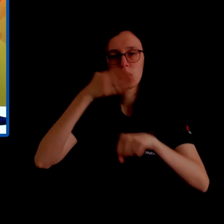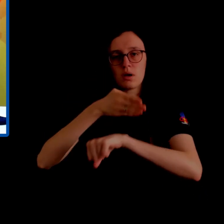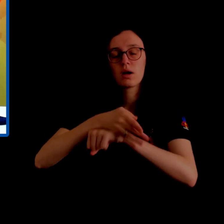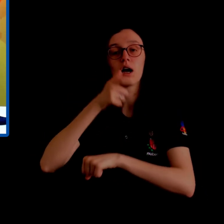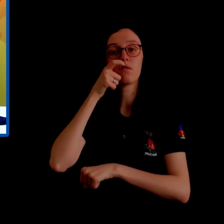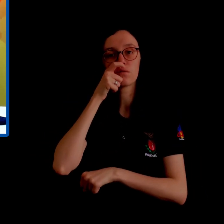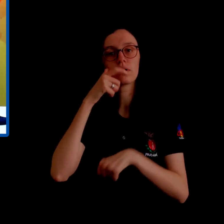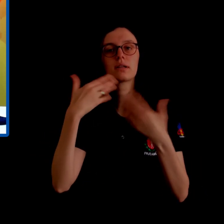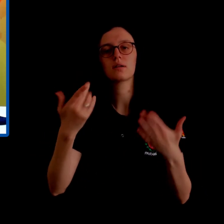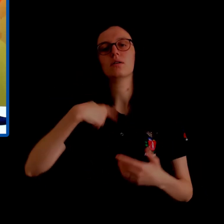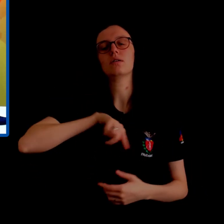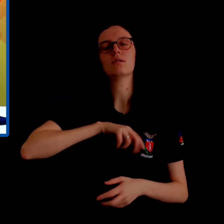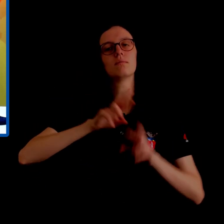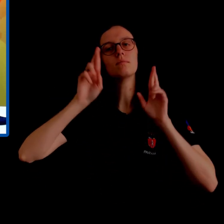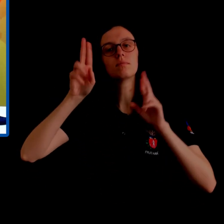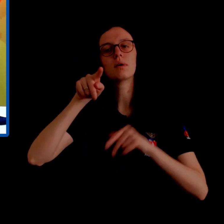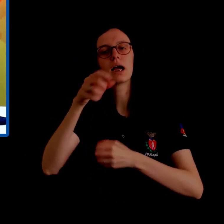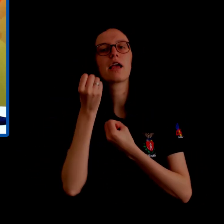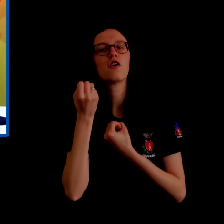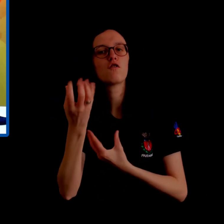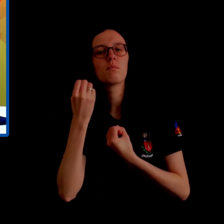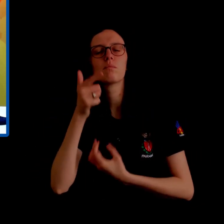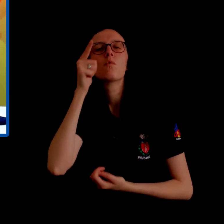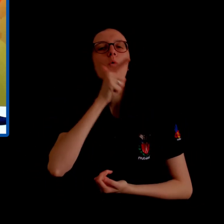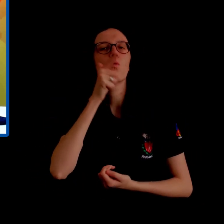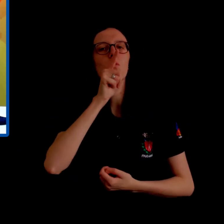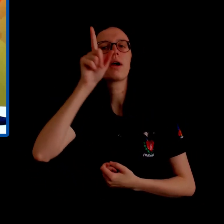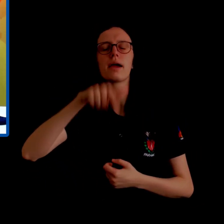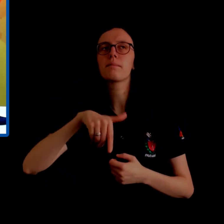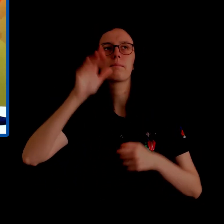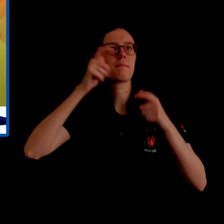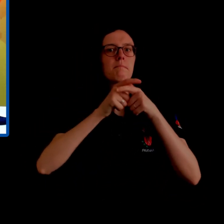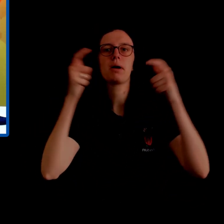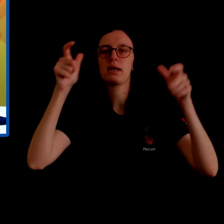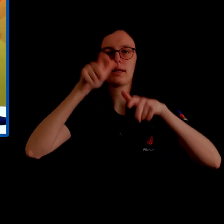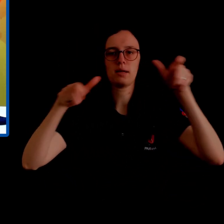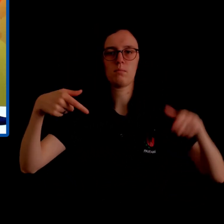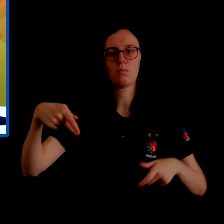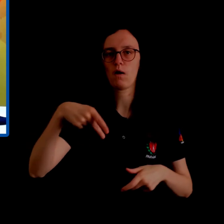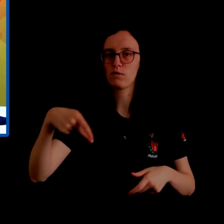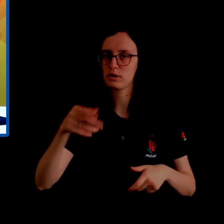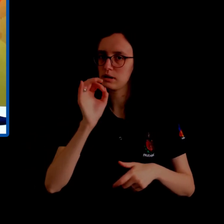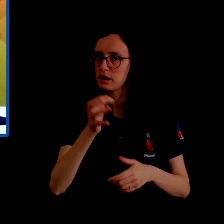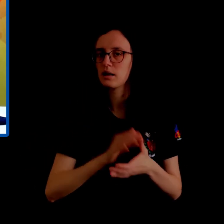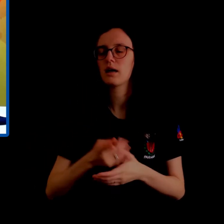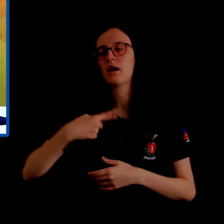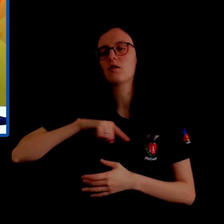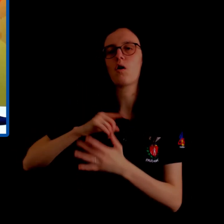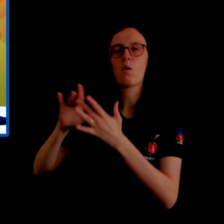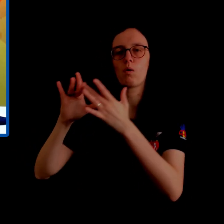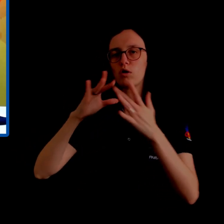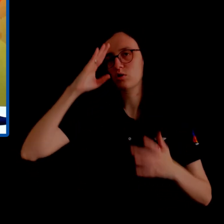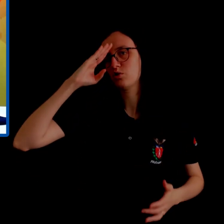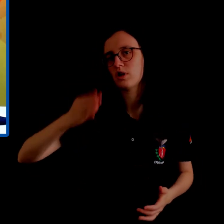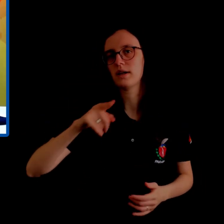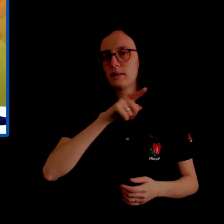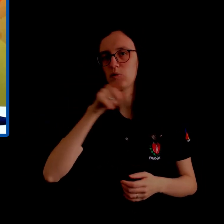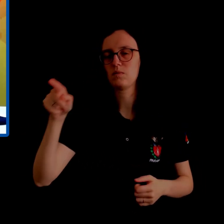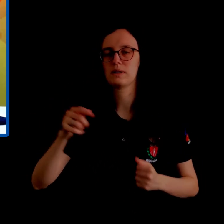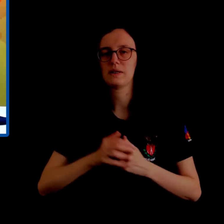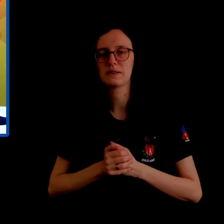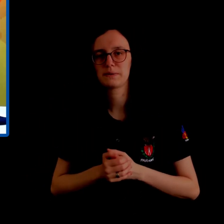espera que essas informações cheguem à maioria dos professores, né, Tiago? Esse é o nosso contato direto mesmo com vocês.